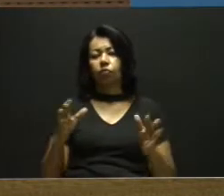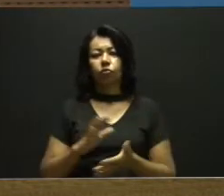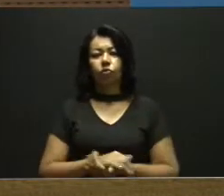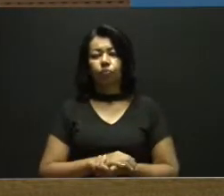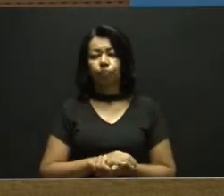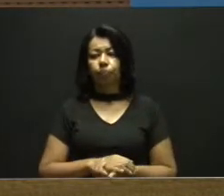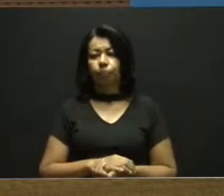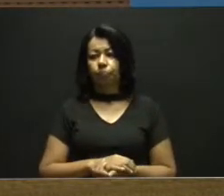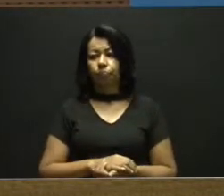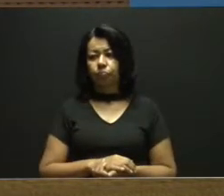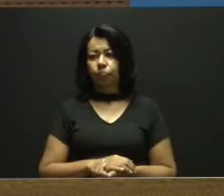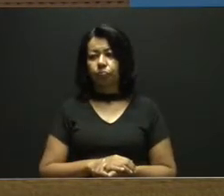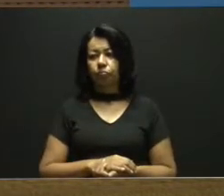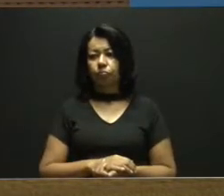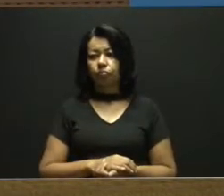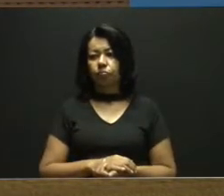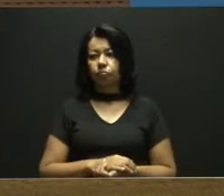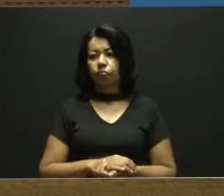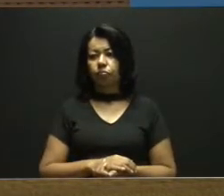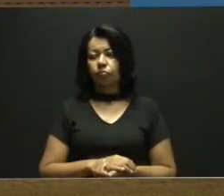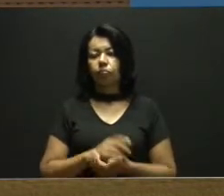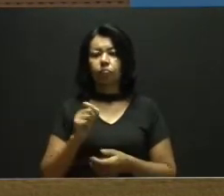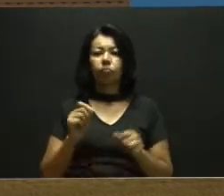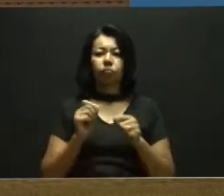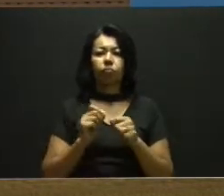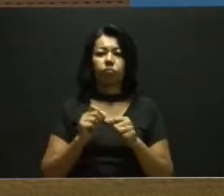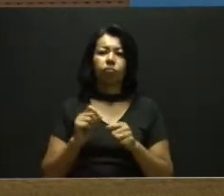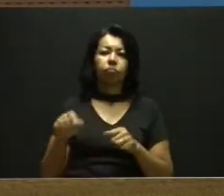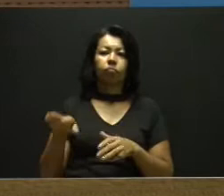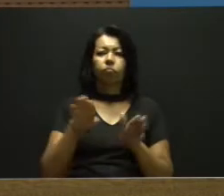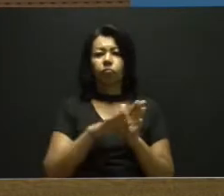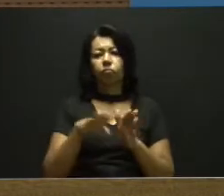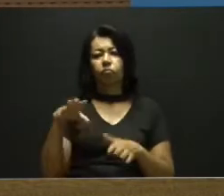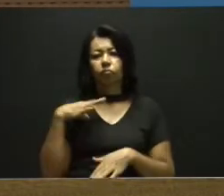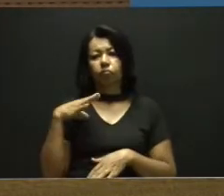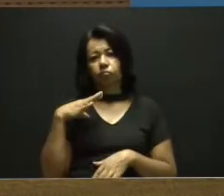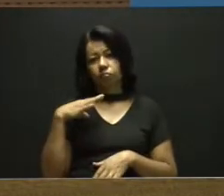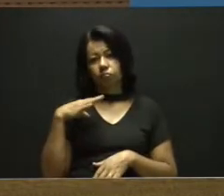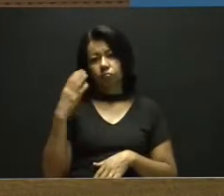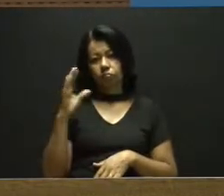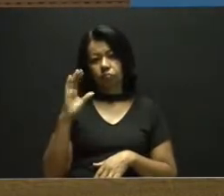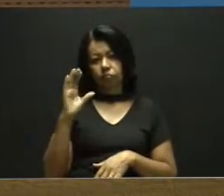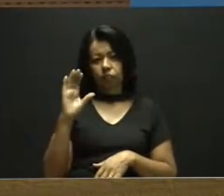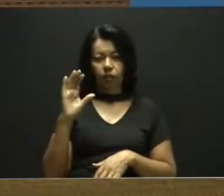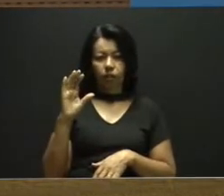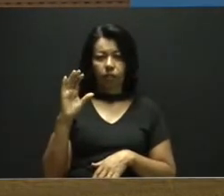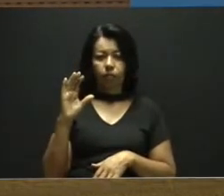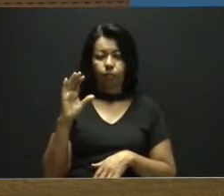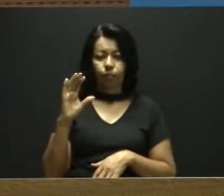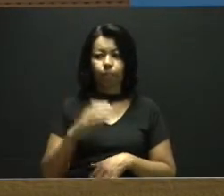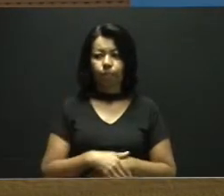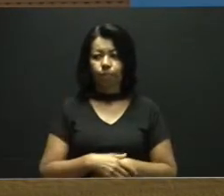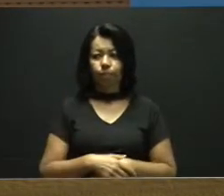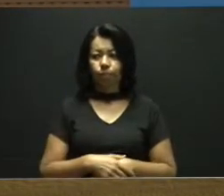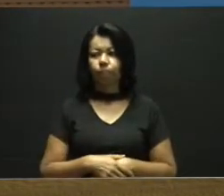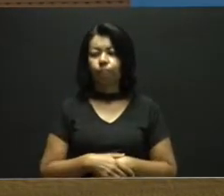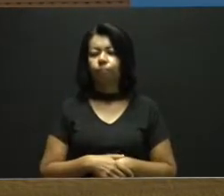e que dedicar totalmente essa arte é o município da nossa cidade cubatão